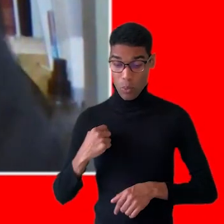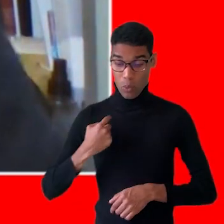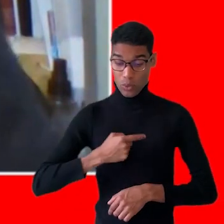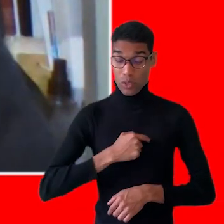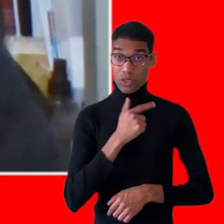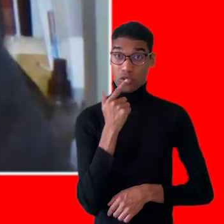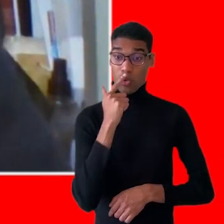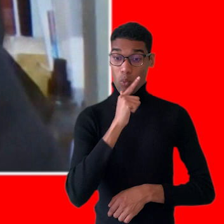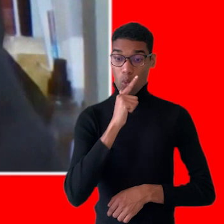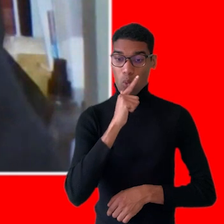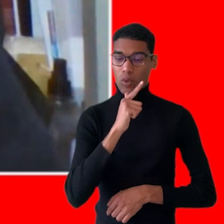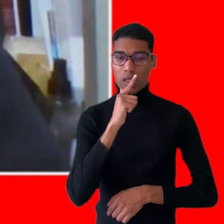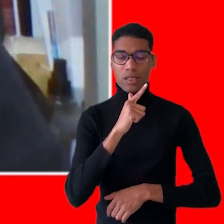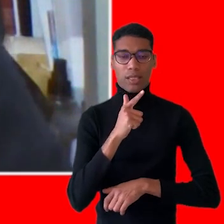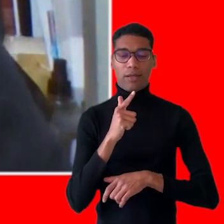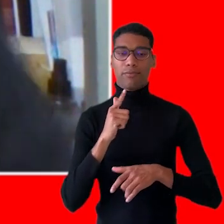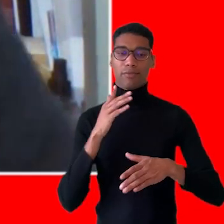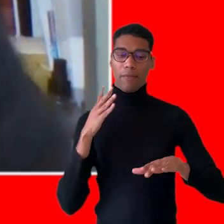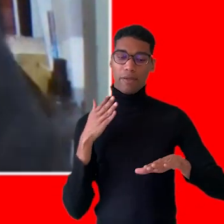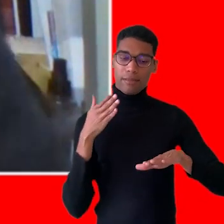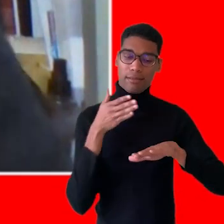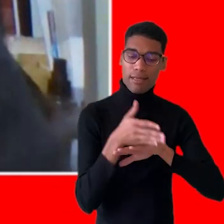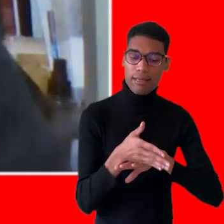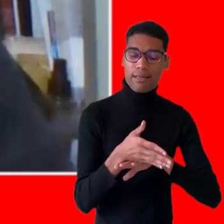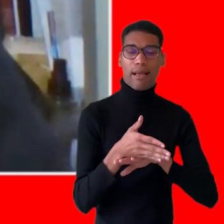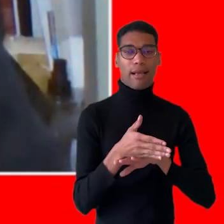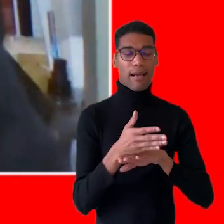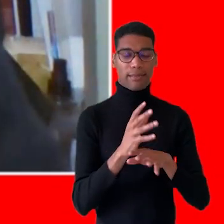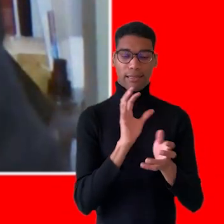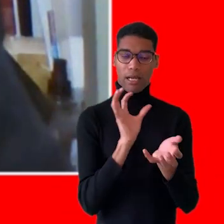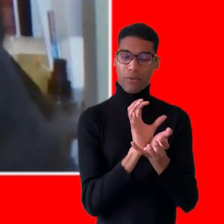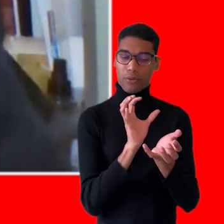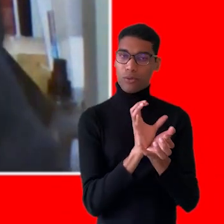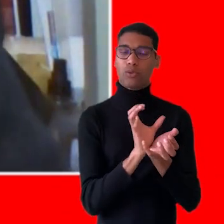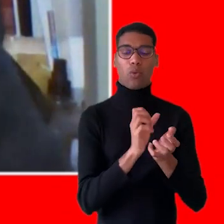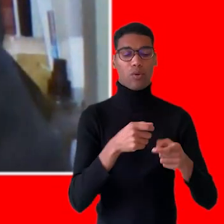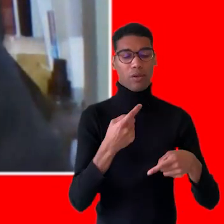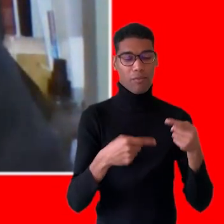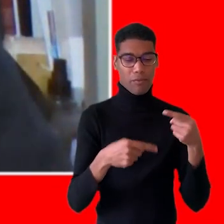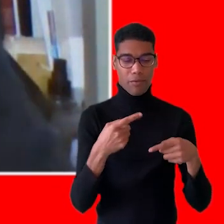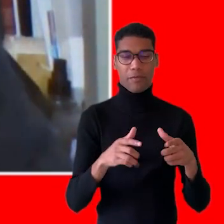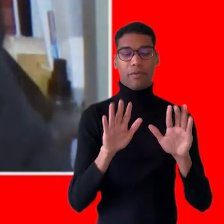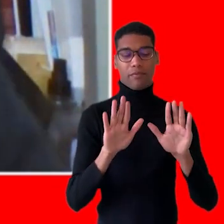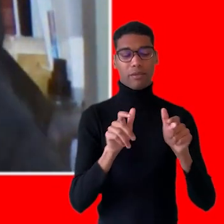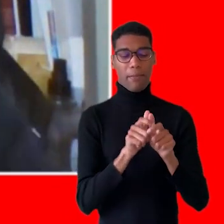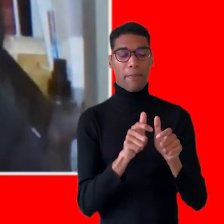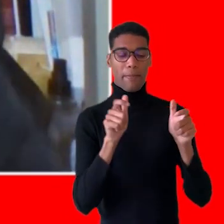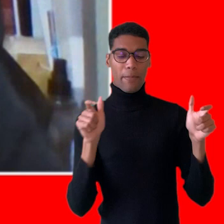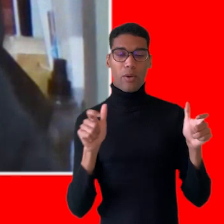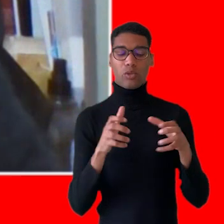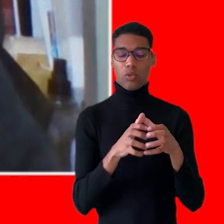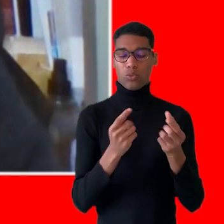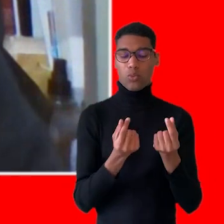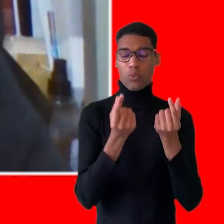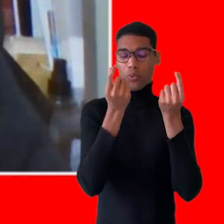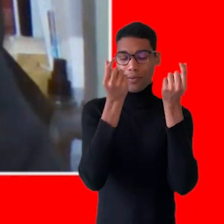integramos nas organizações políticas, ainda que dominadas pelas elites brancas.